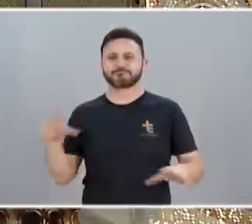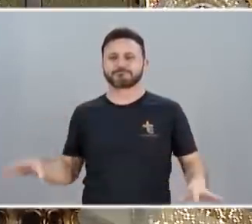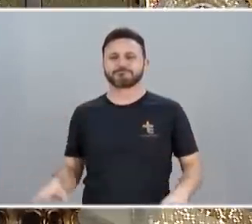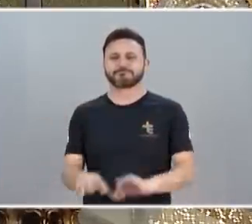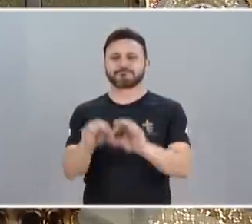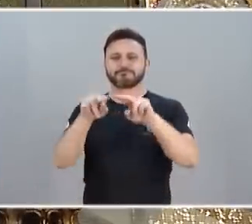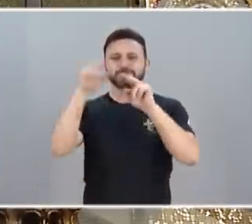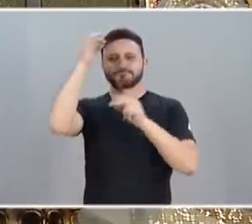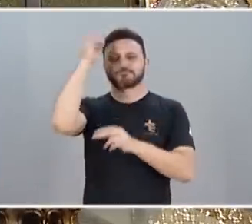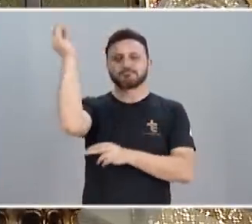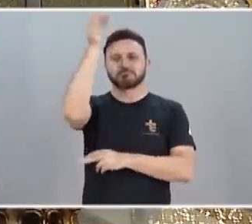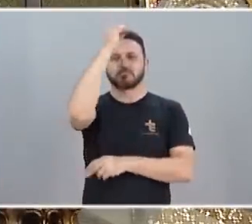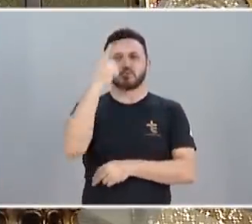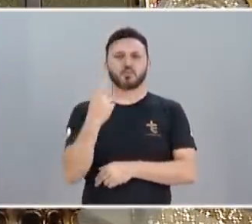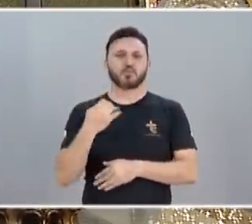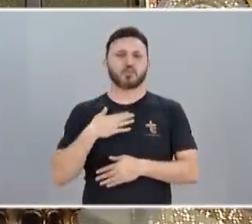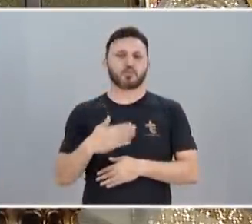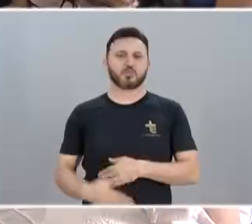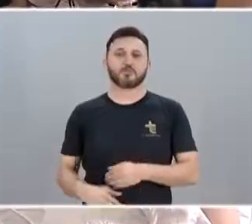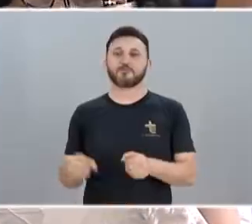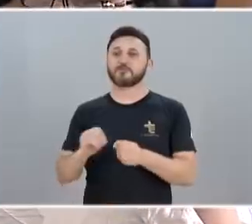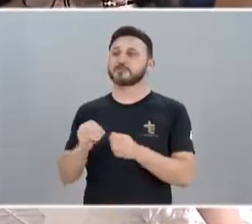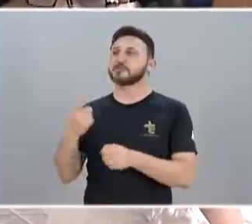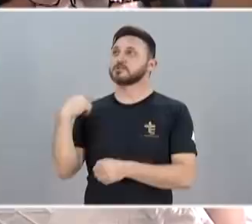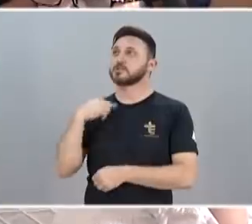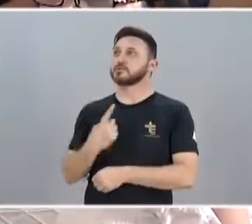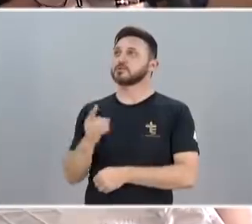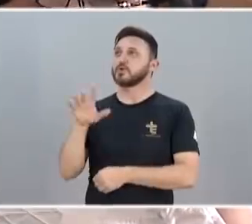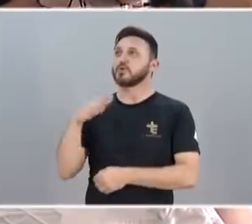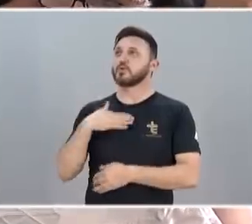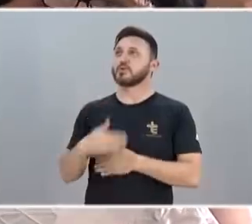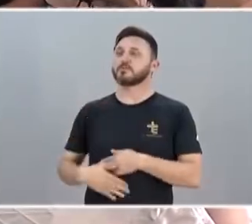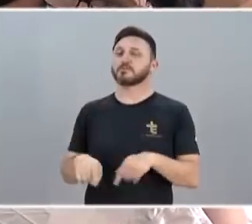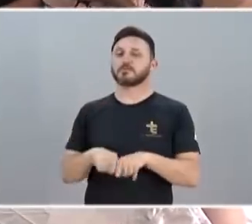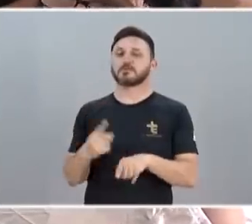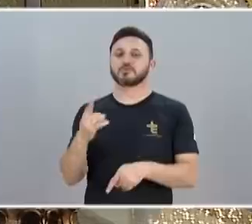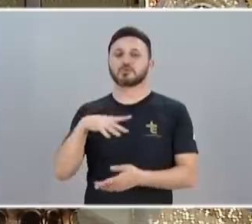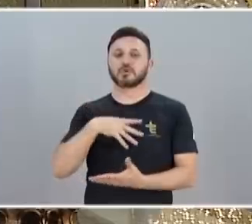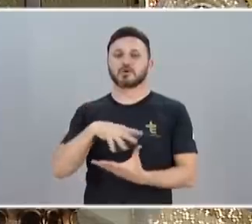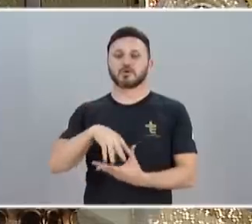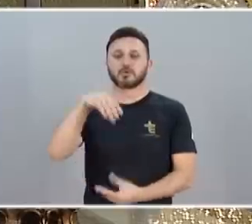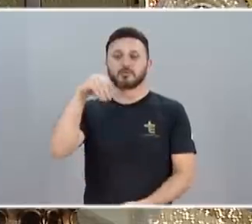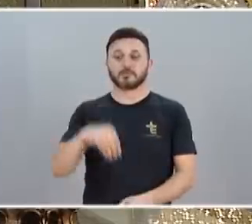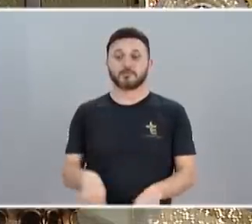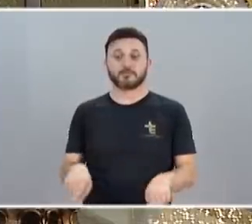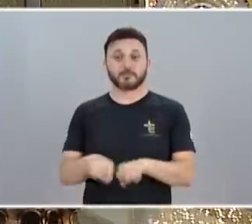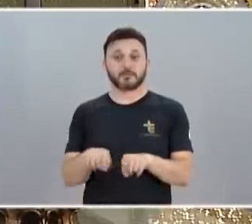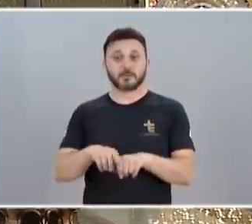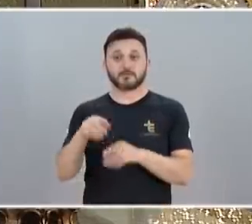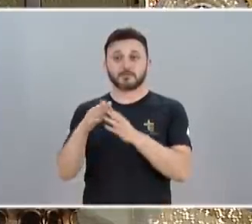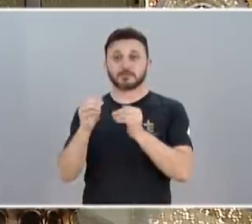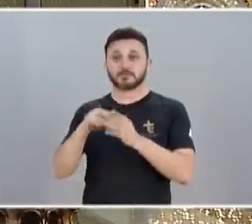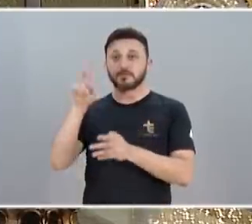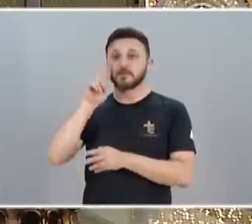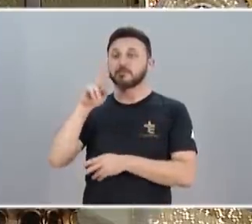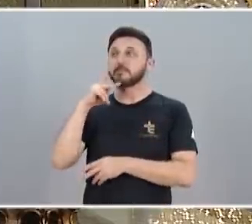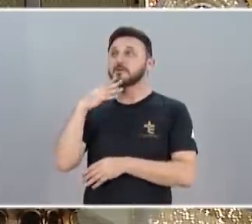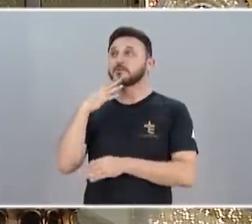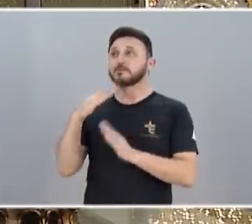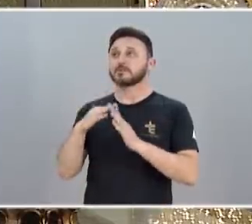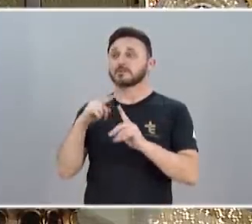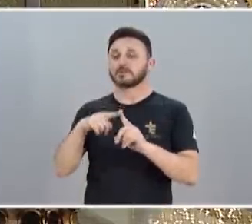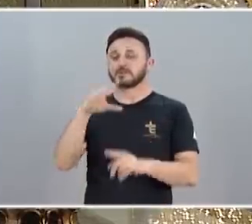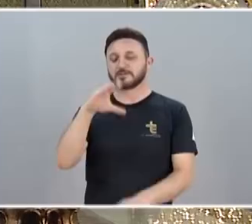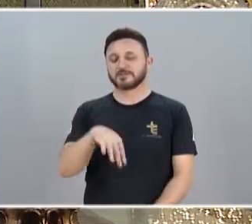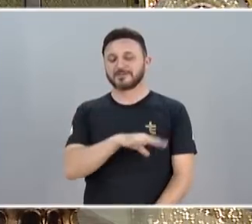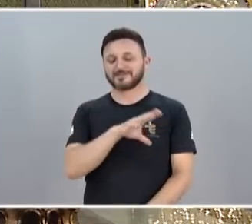reunidos pelo Espírito Santo num só corpo. Fazei de nós um só corpo e um só Espírito. Lembrai-vos, ó Pai, da vossa Igreja que se